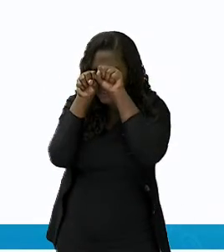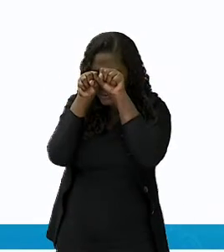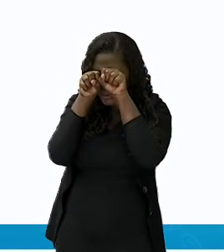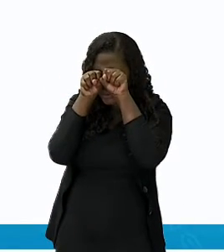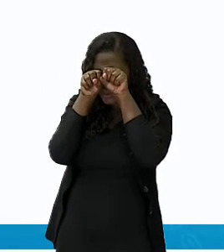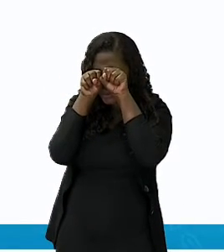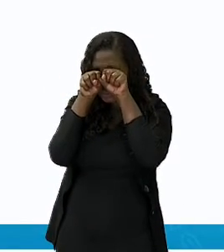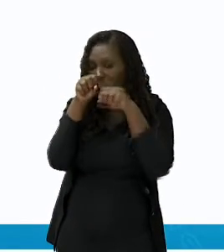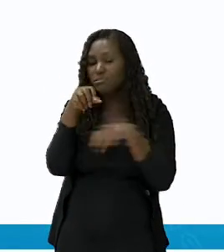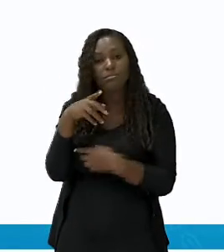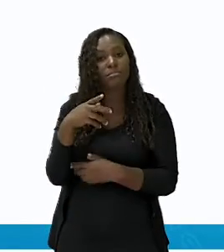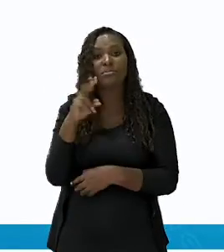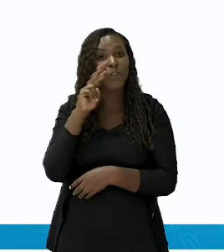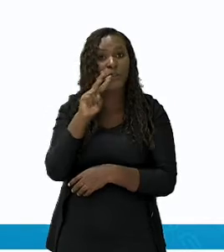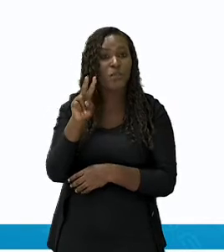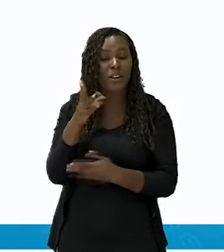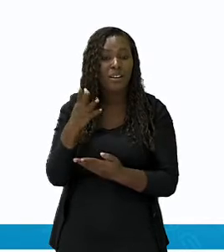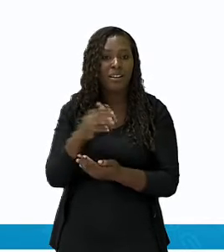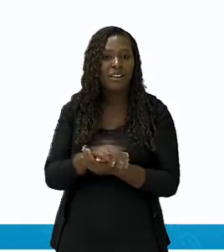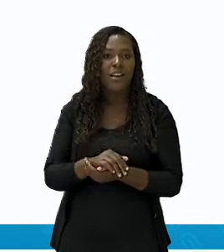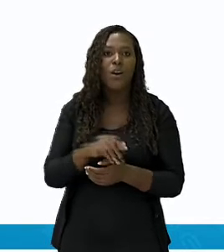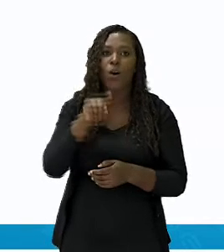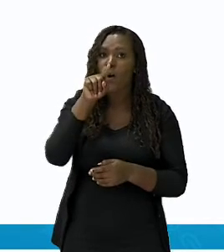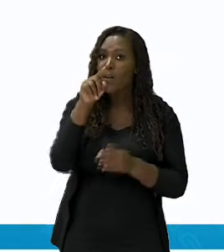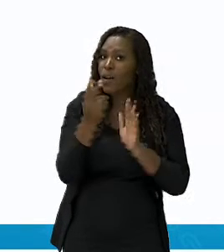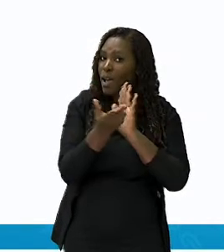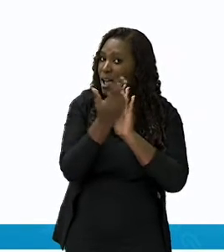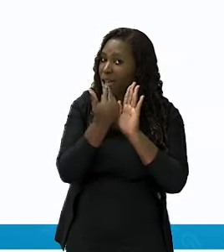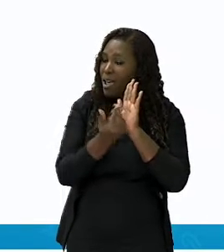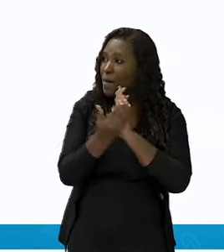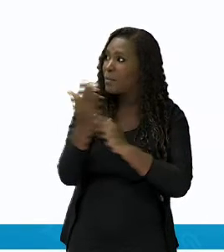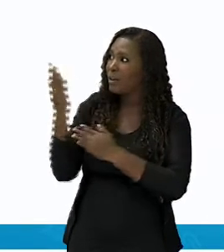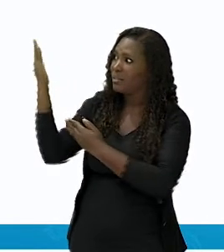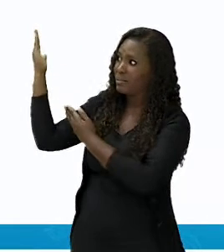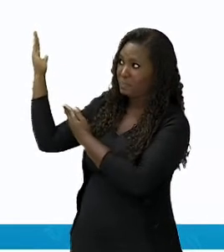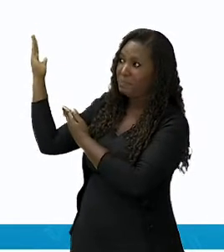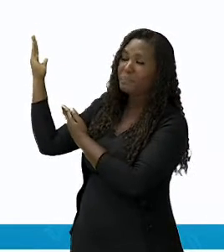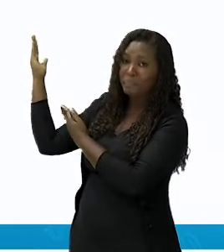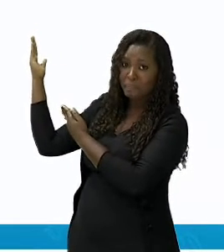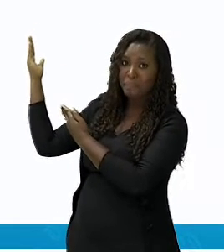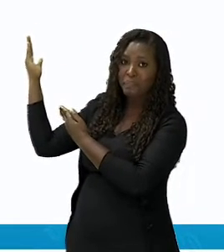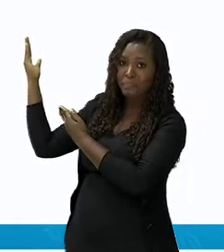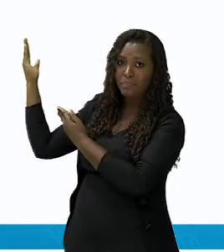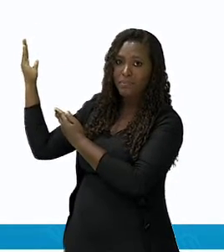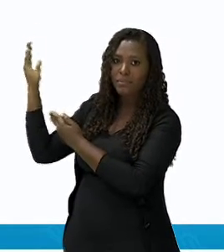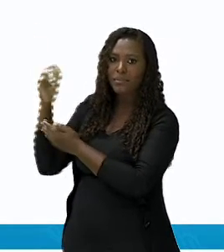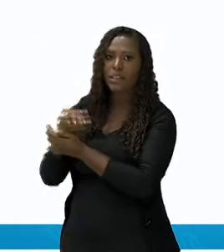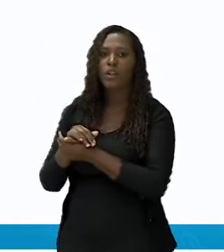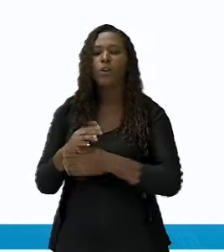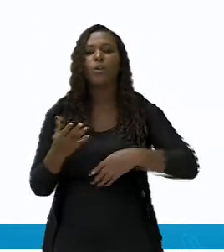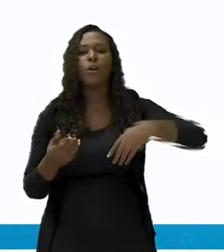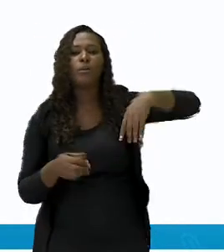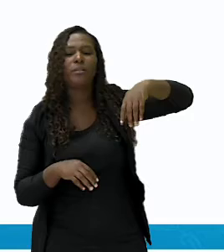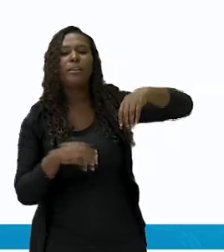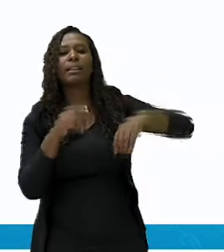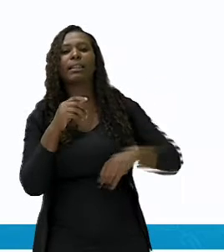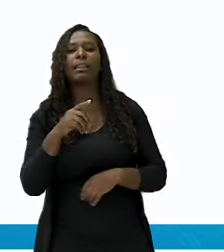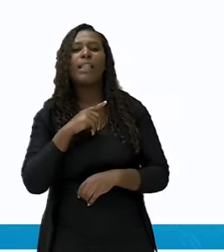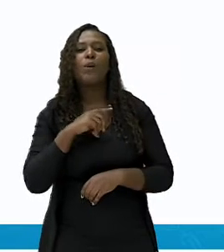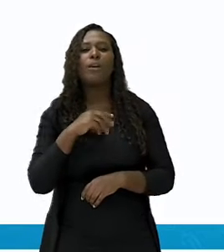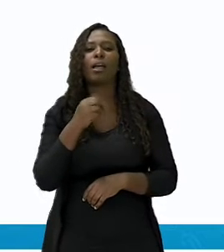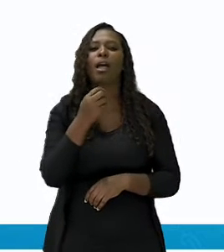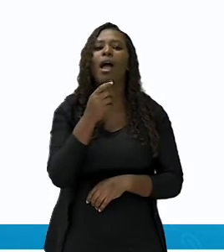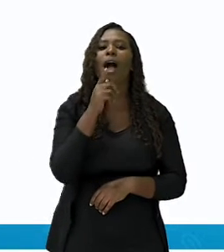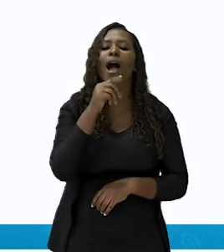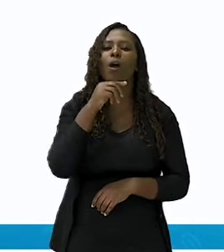arco-íris, onde o sol reflete através da gotícula de água que formam um prisma, essas gotículas de